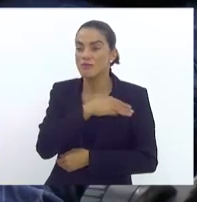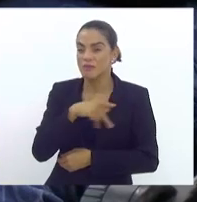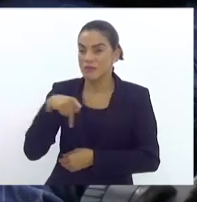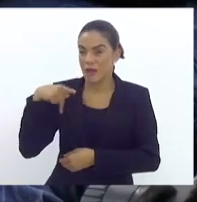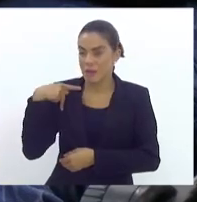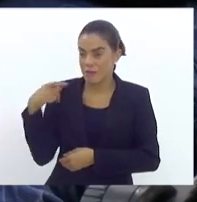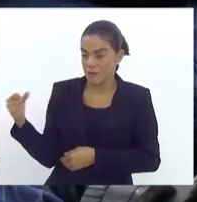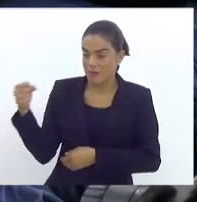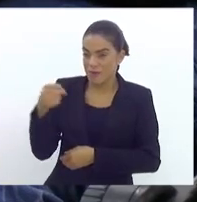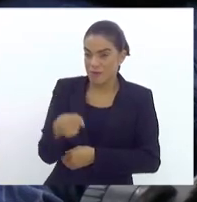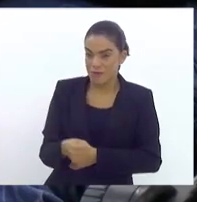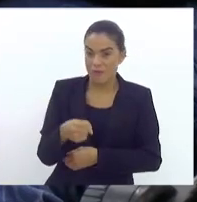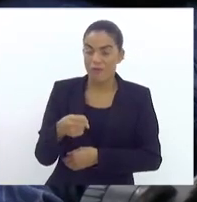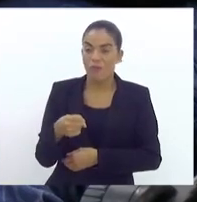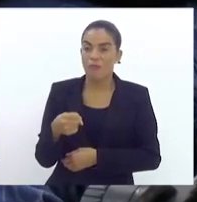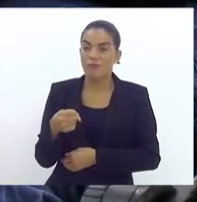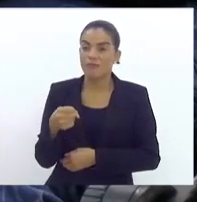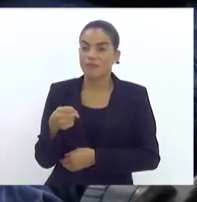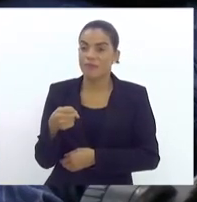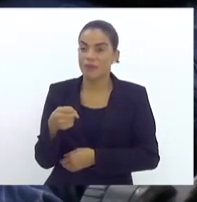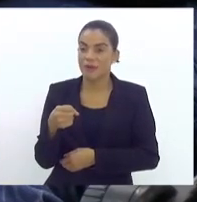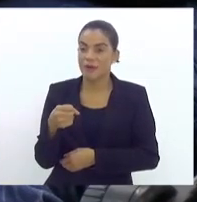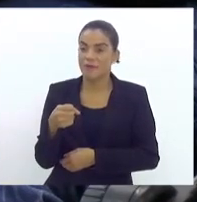para cá né para depois